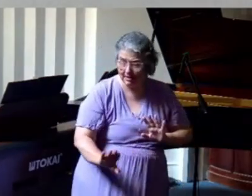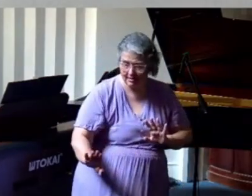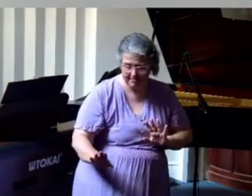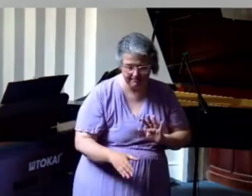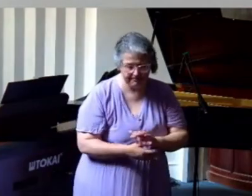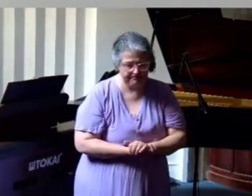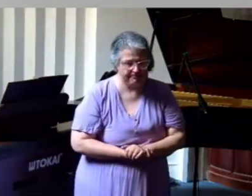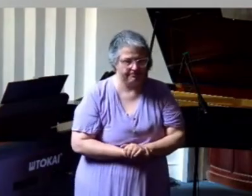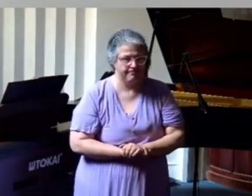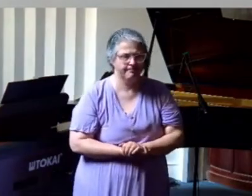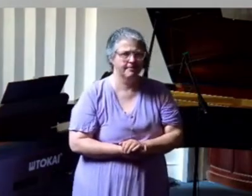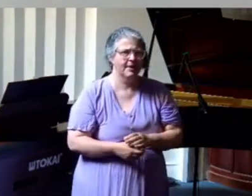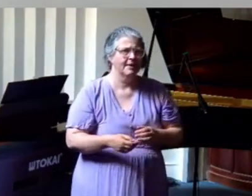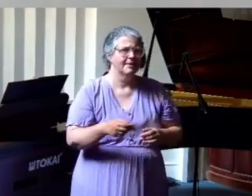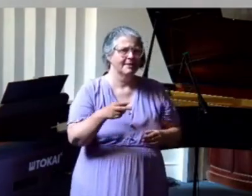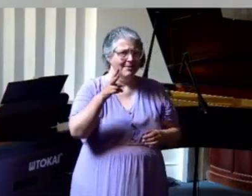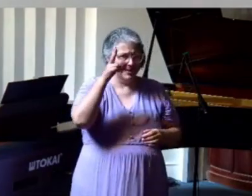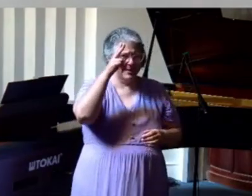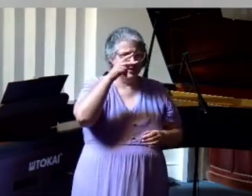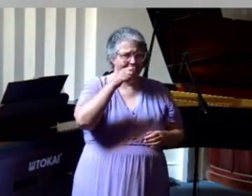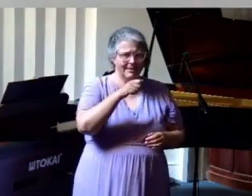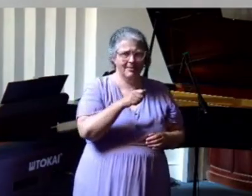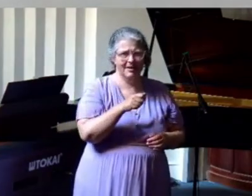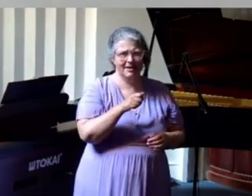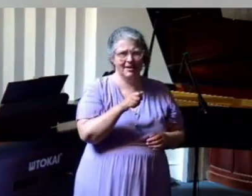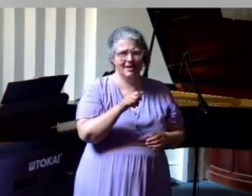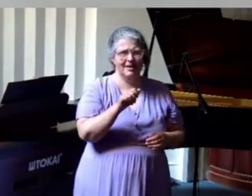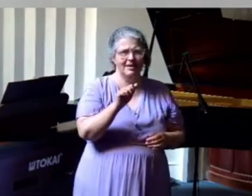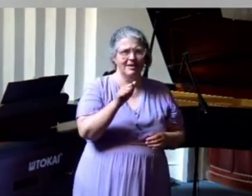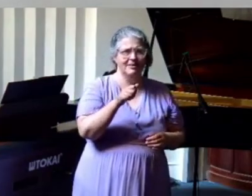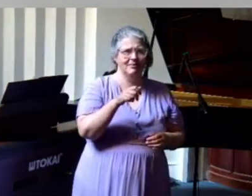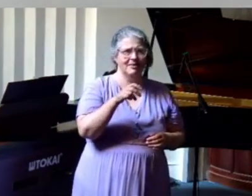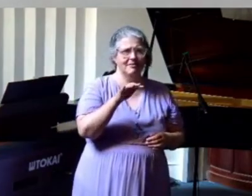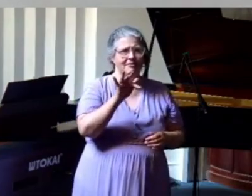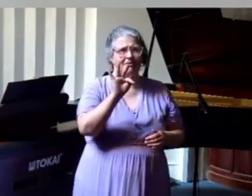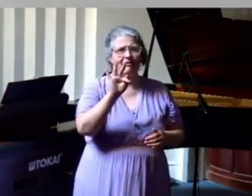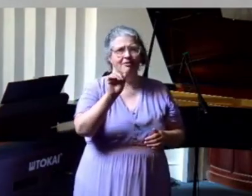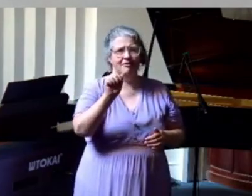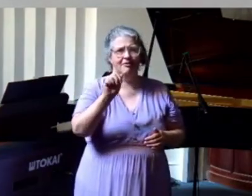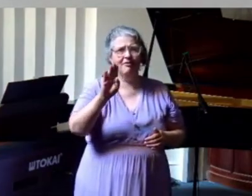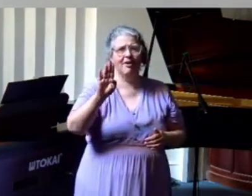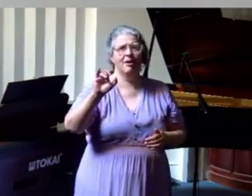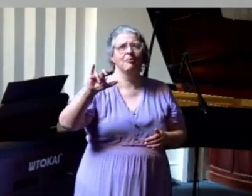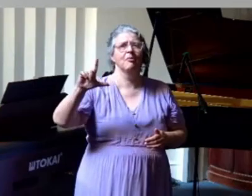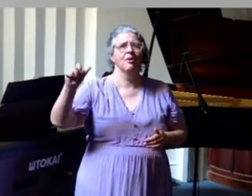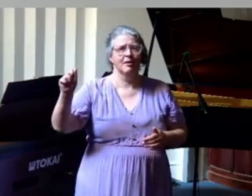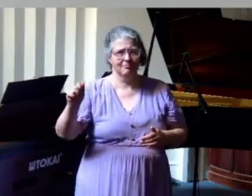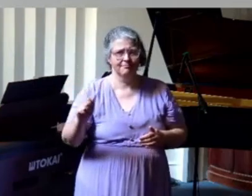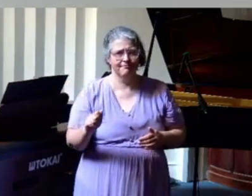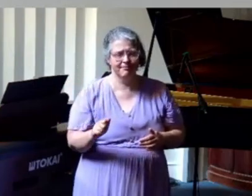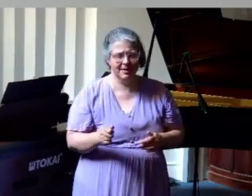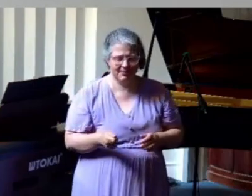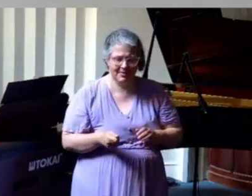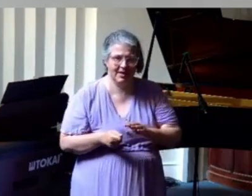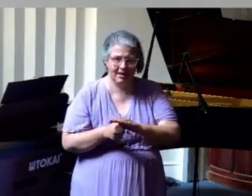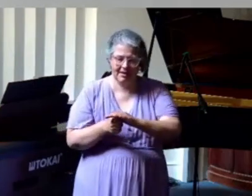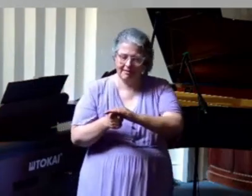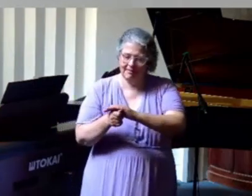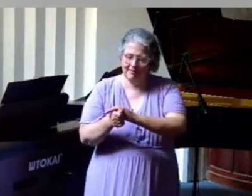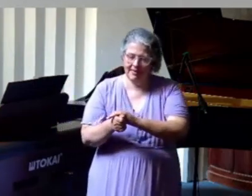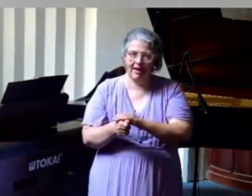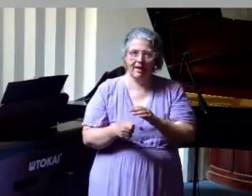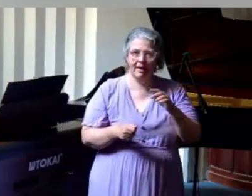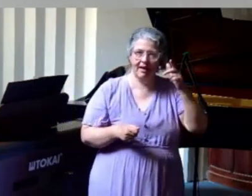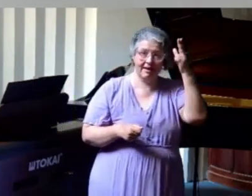crianças. Tem uma fábula, crianças, uma linda fábula da lebre e da